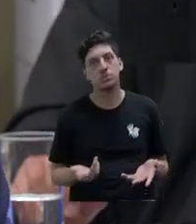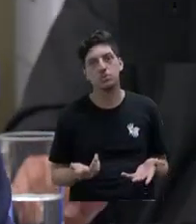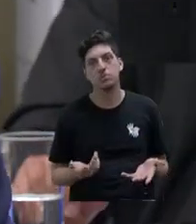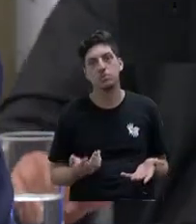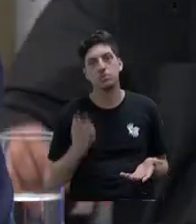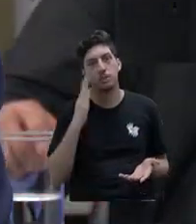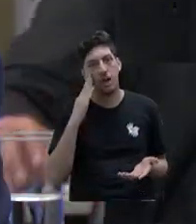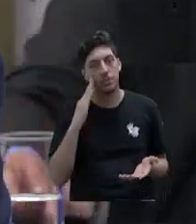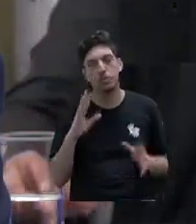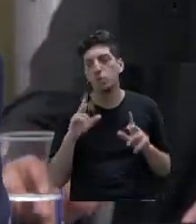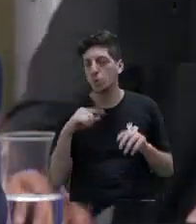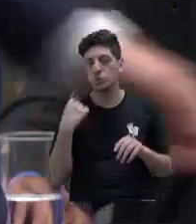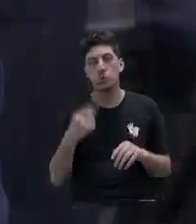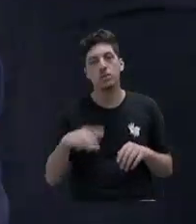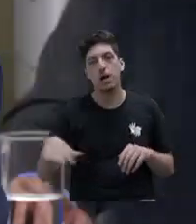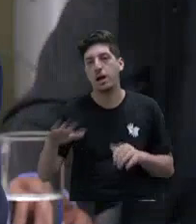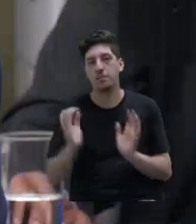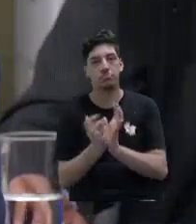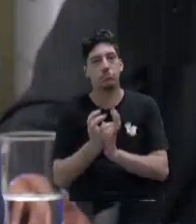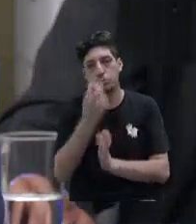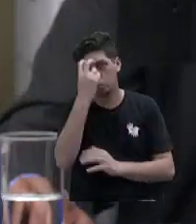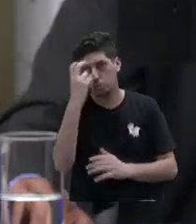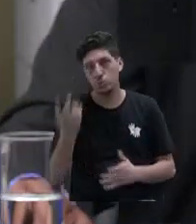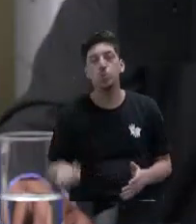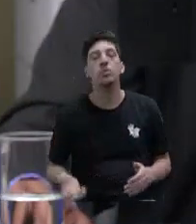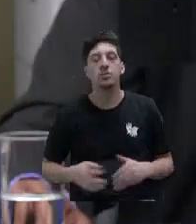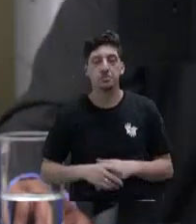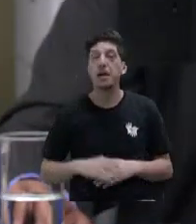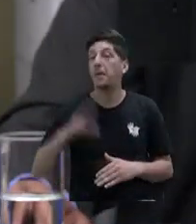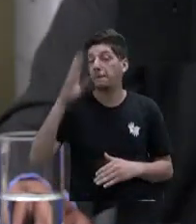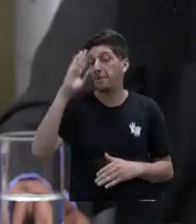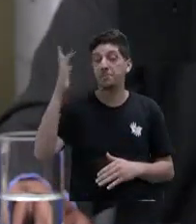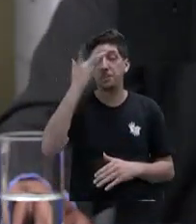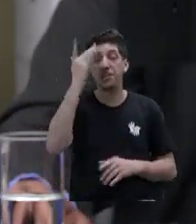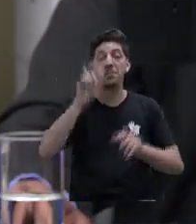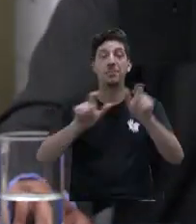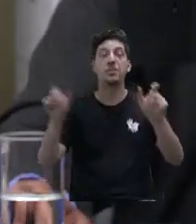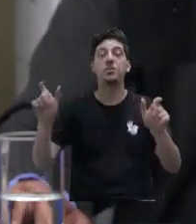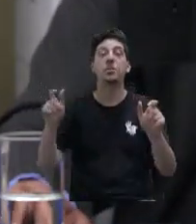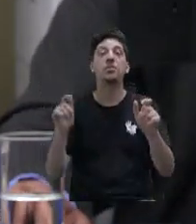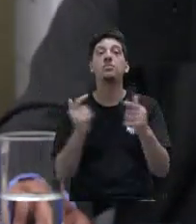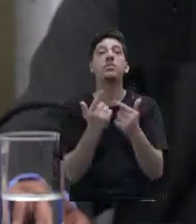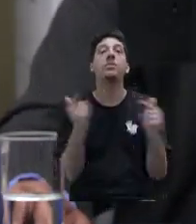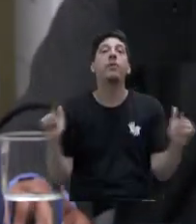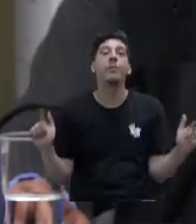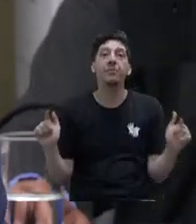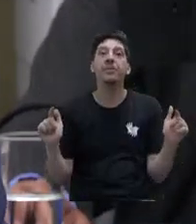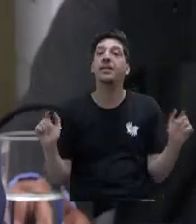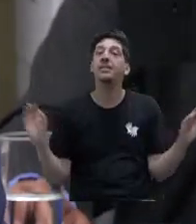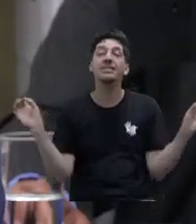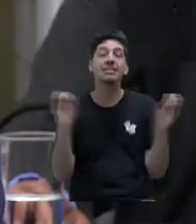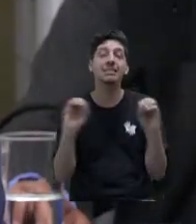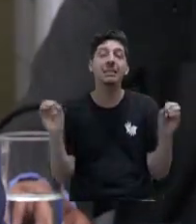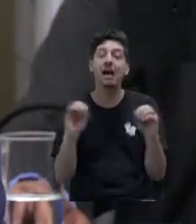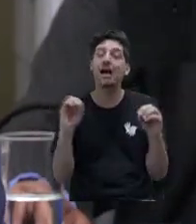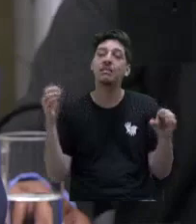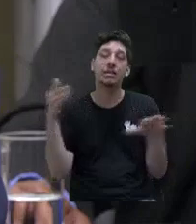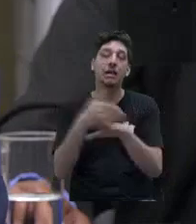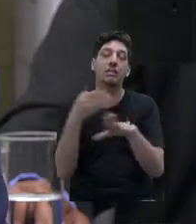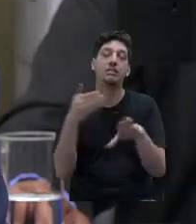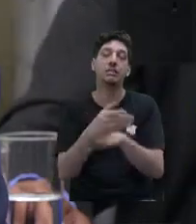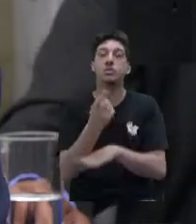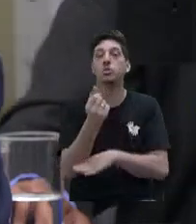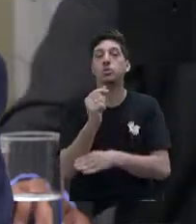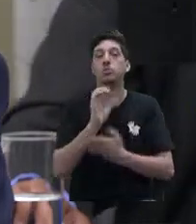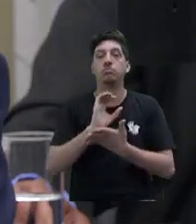de toda a área da cultura, principalmente aquelas pessoas que não têm nenhum tipo de acesso a um